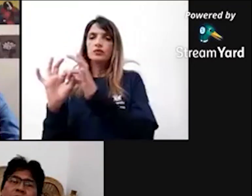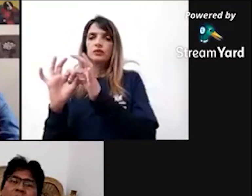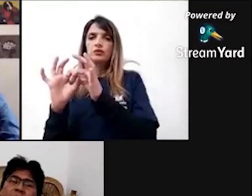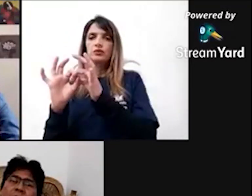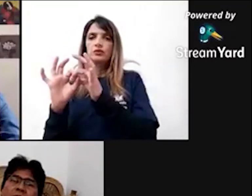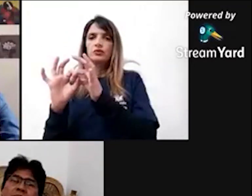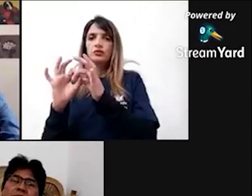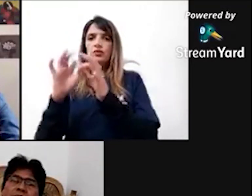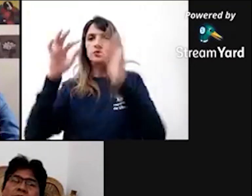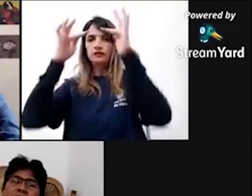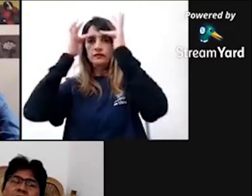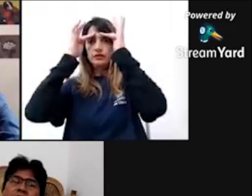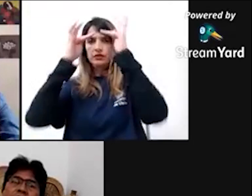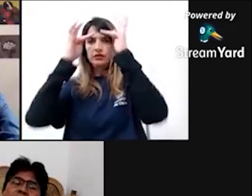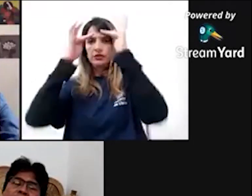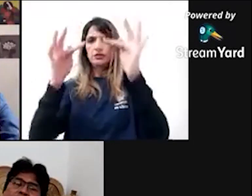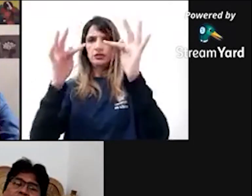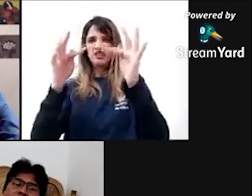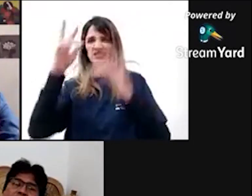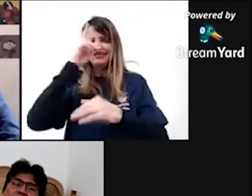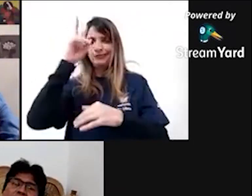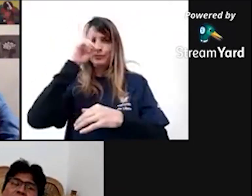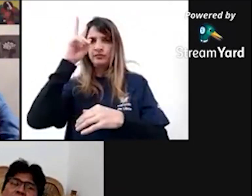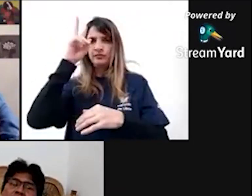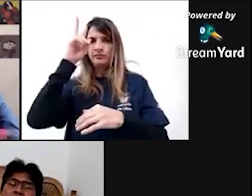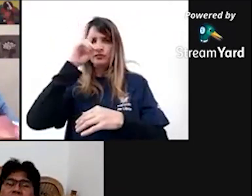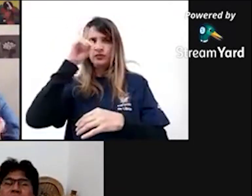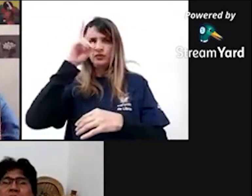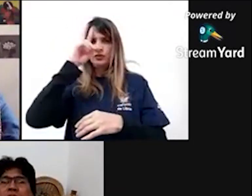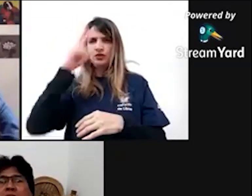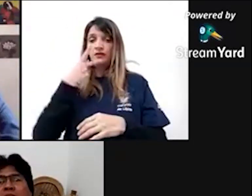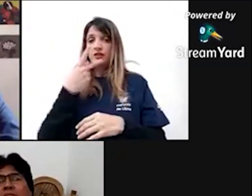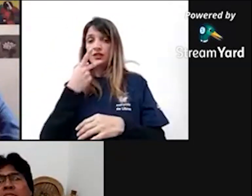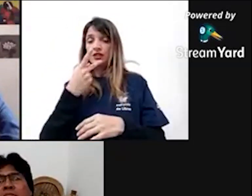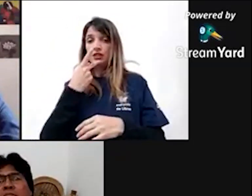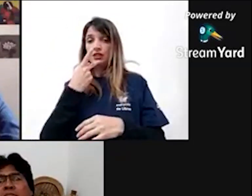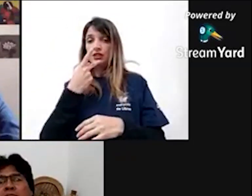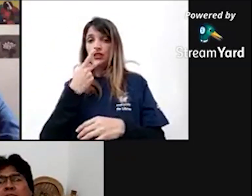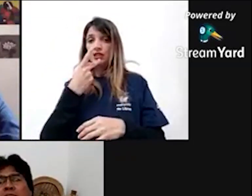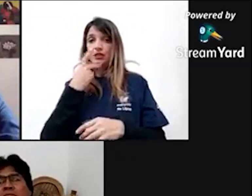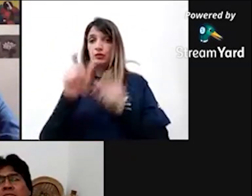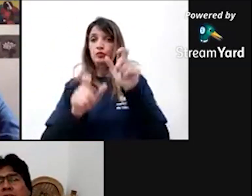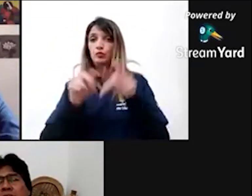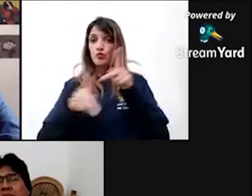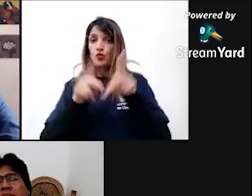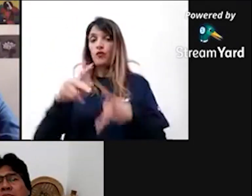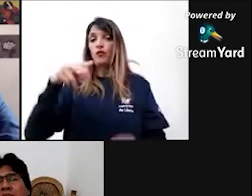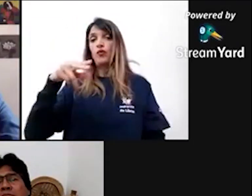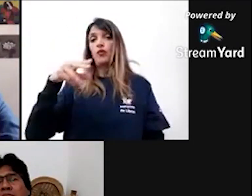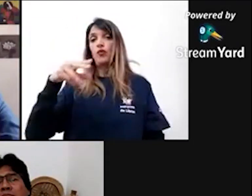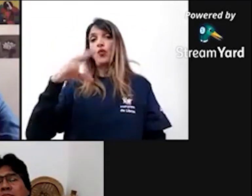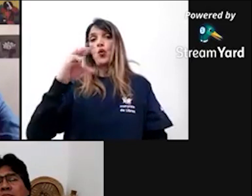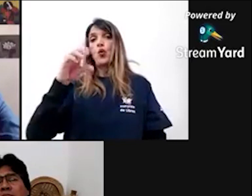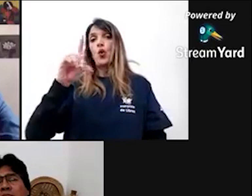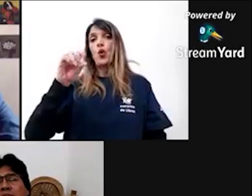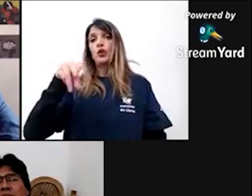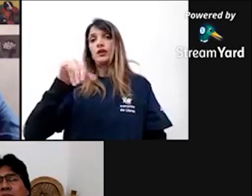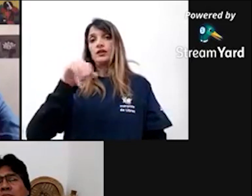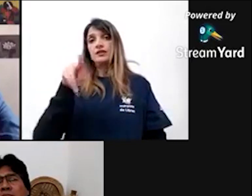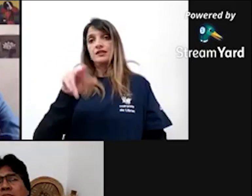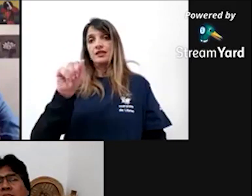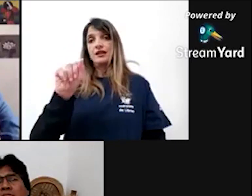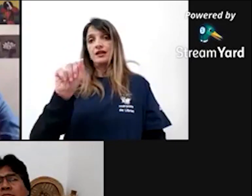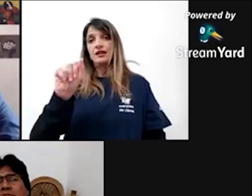né? Para a história narrada pelos colonizadores, aliás, narrada até hoje pelos novos colonizadores,